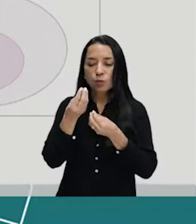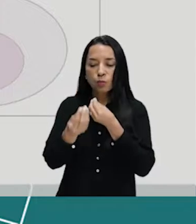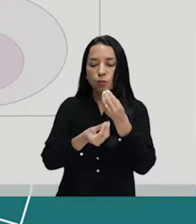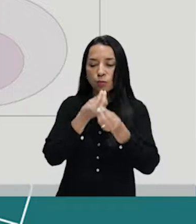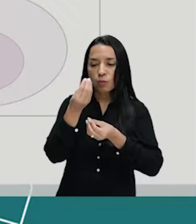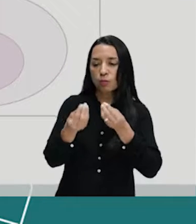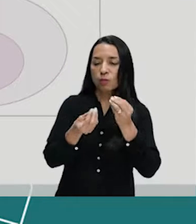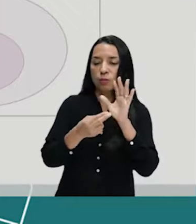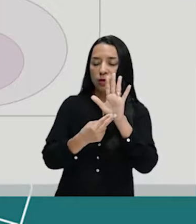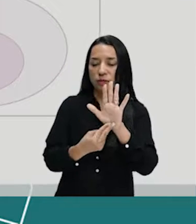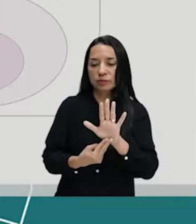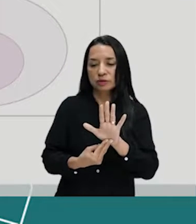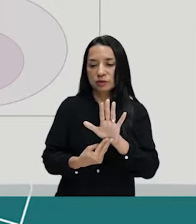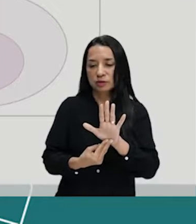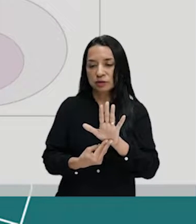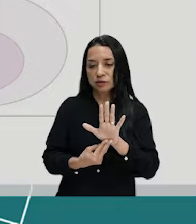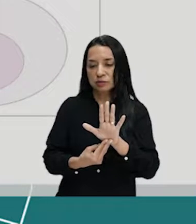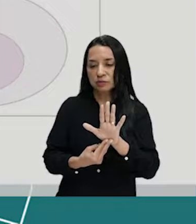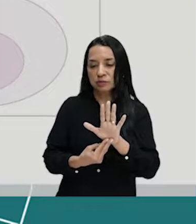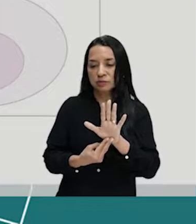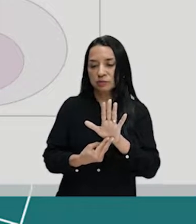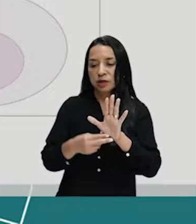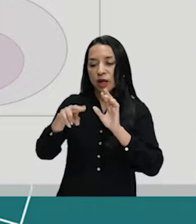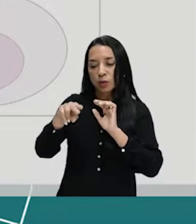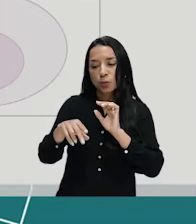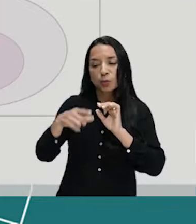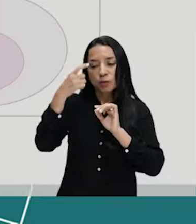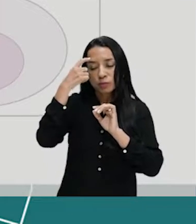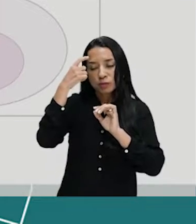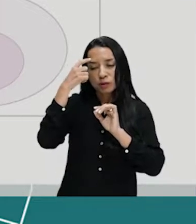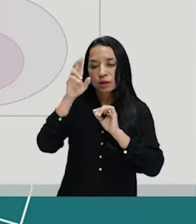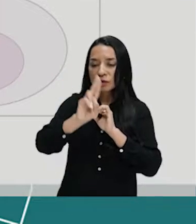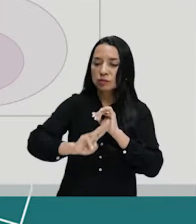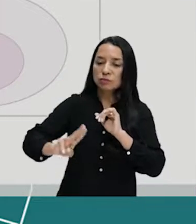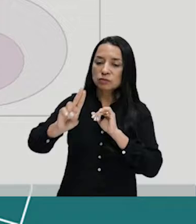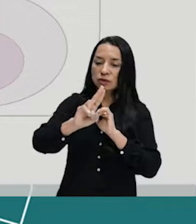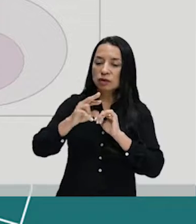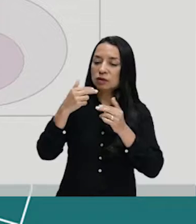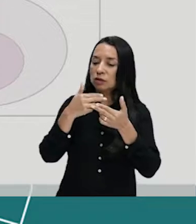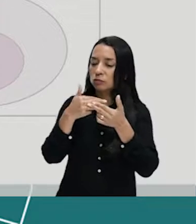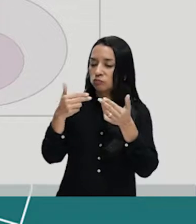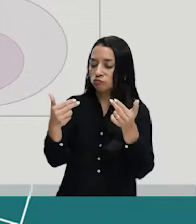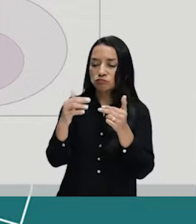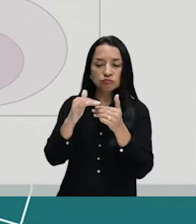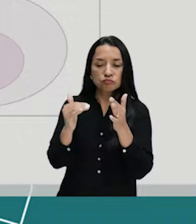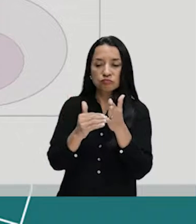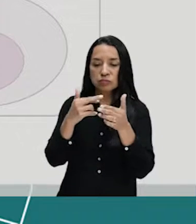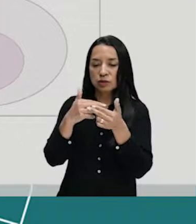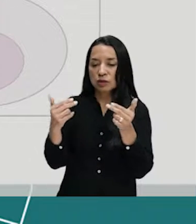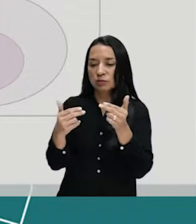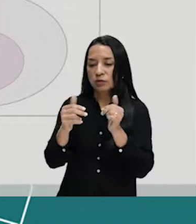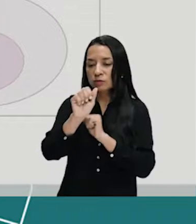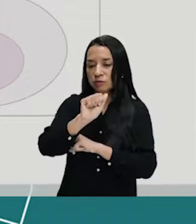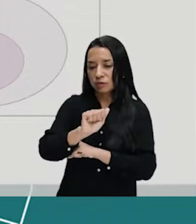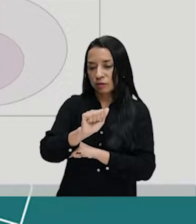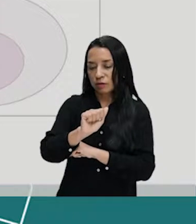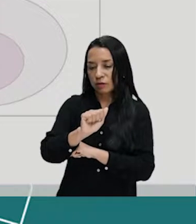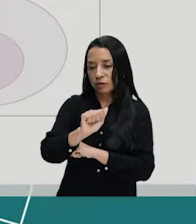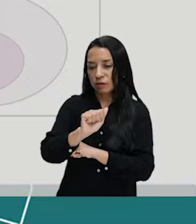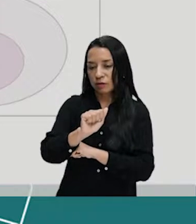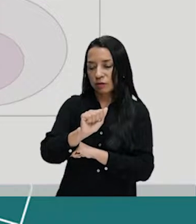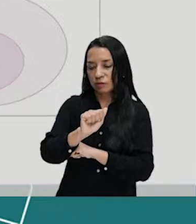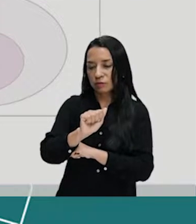conjunto está contido em outro a mesma ideia tá sendo aplicada aqui ó todos os elementos que são de ar